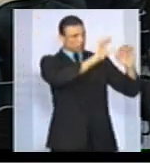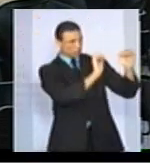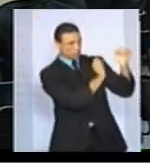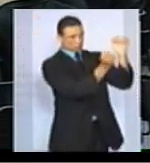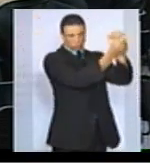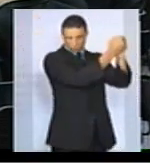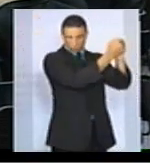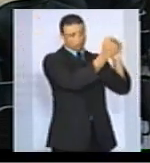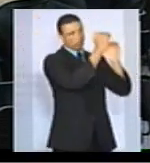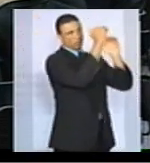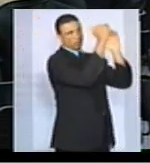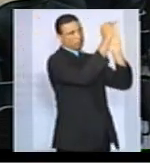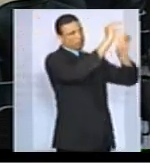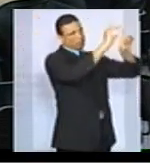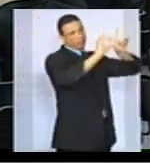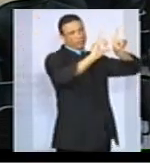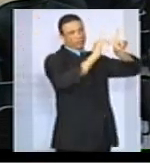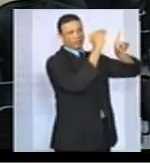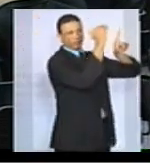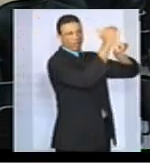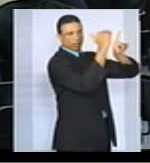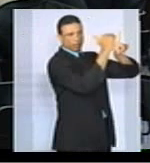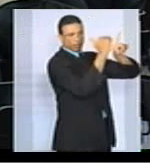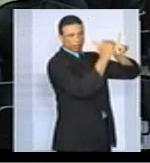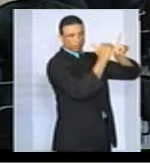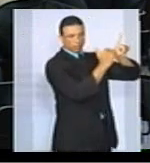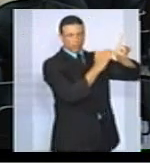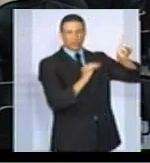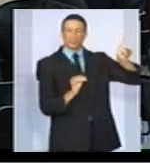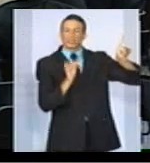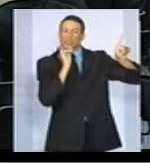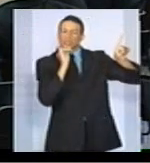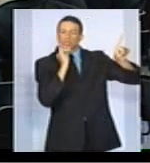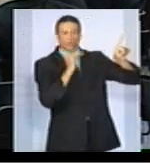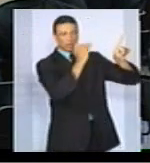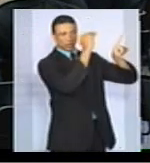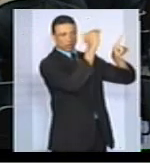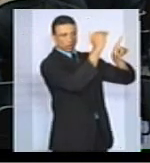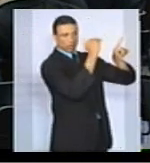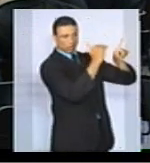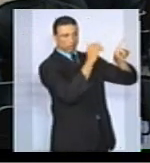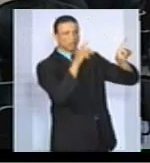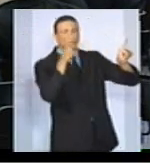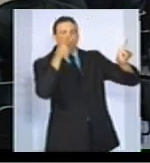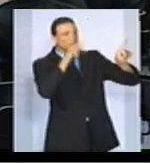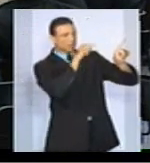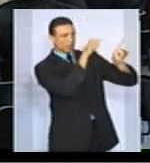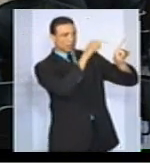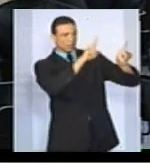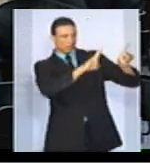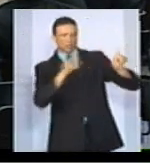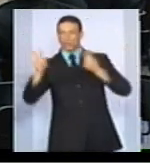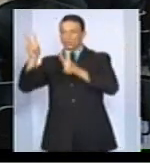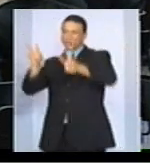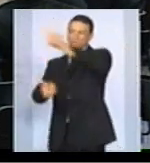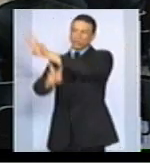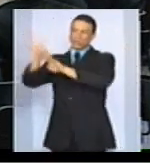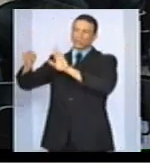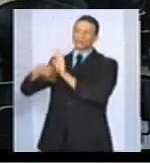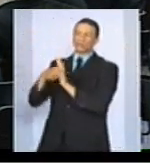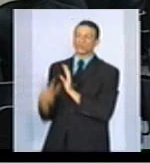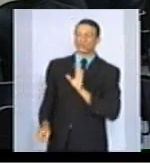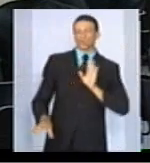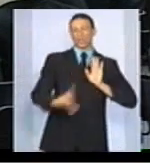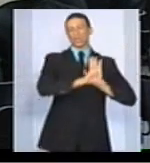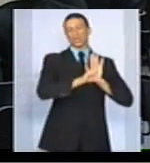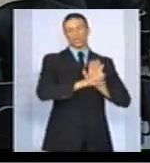camada que se acabou convencionando chamar de camada do audiovisual essa camada regulada pelo artigo